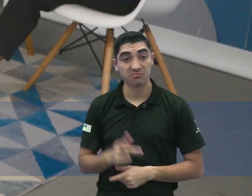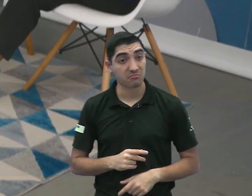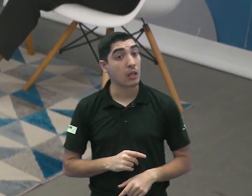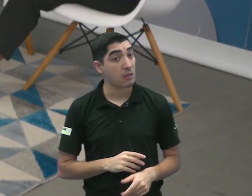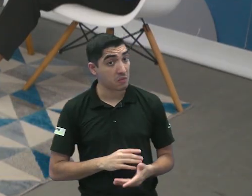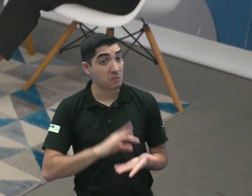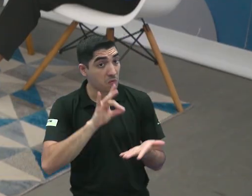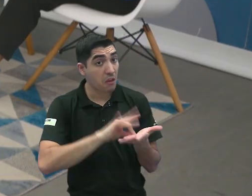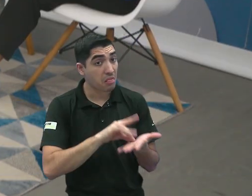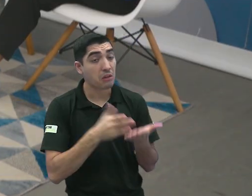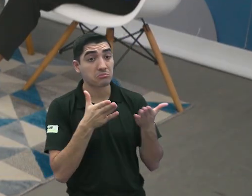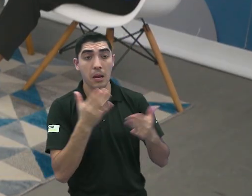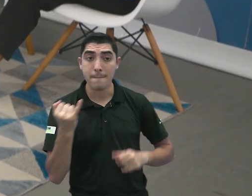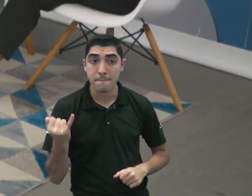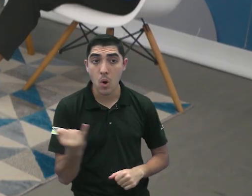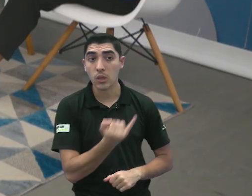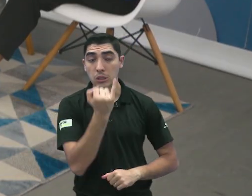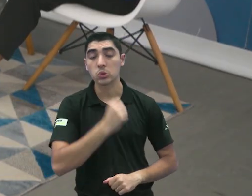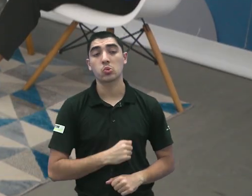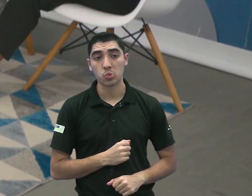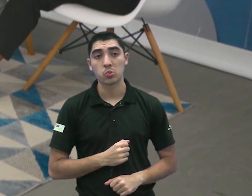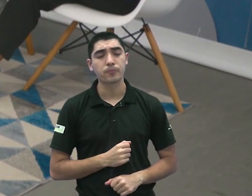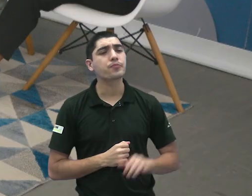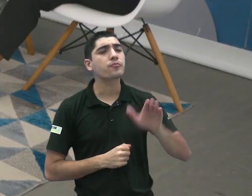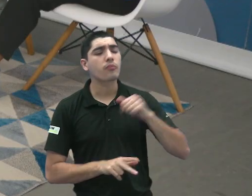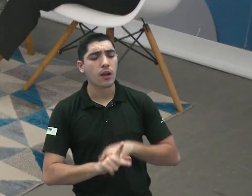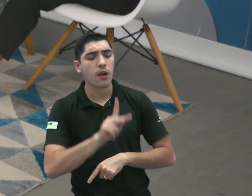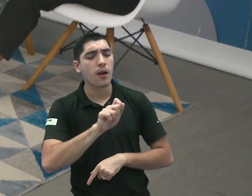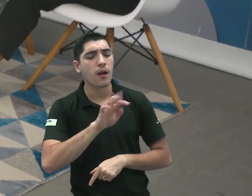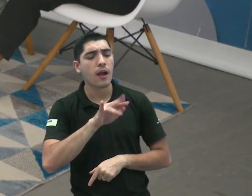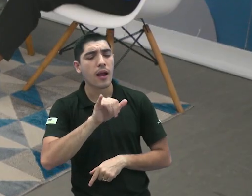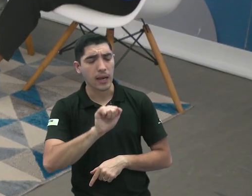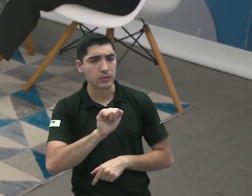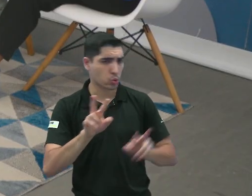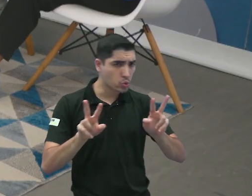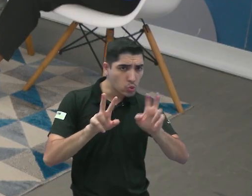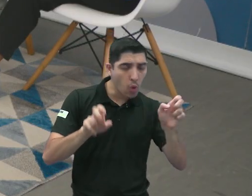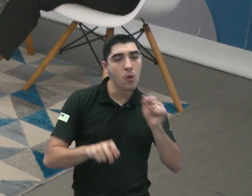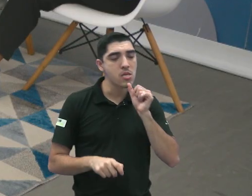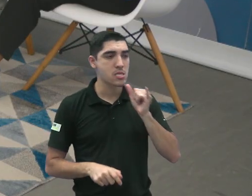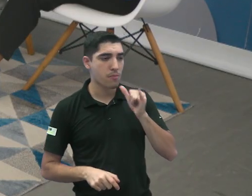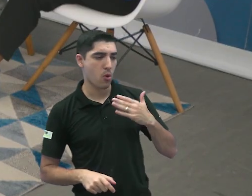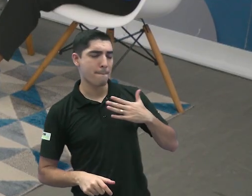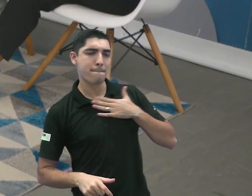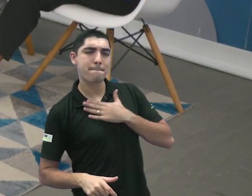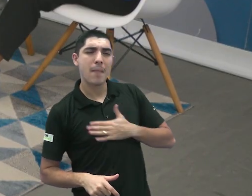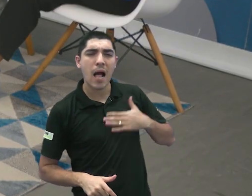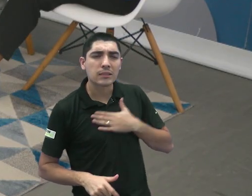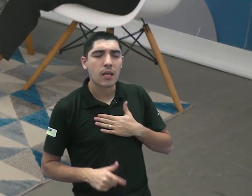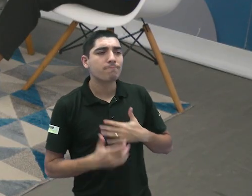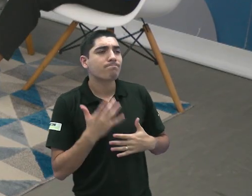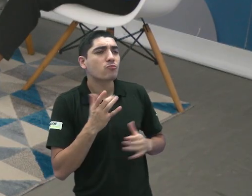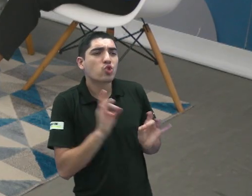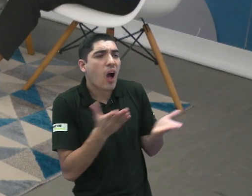extrema importância que você disse, Ana. Ô, Kátia, em relação, né, à diferença entre prazer momentâneo